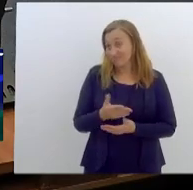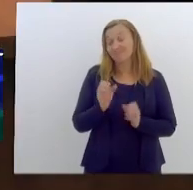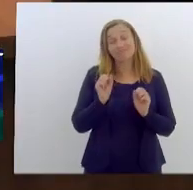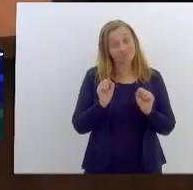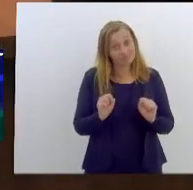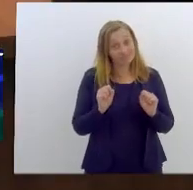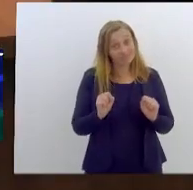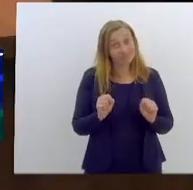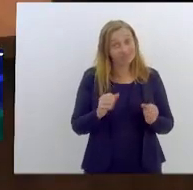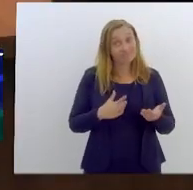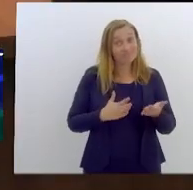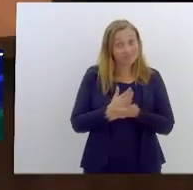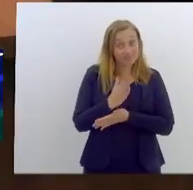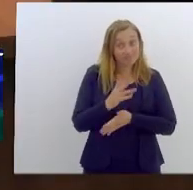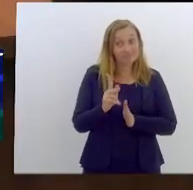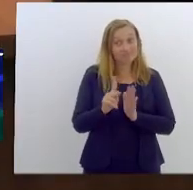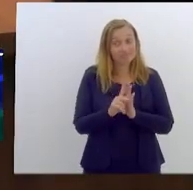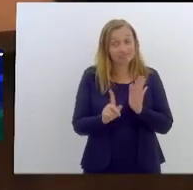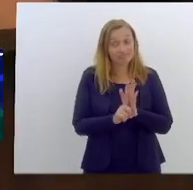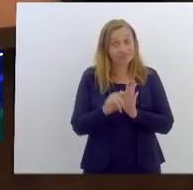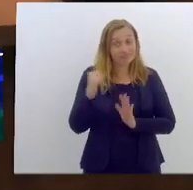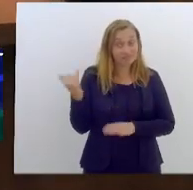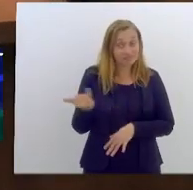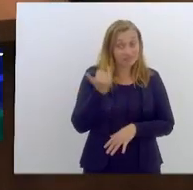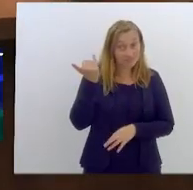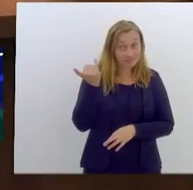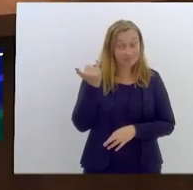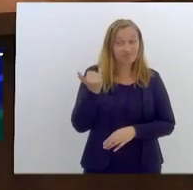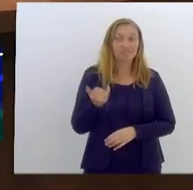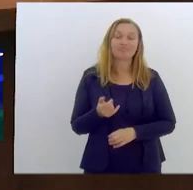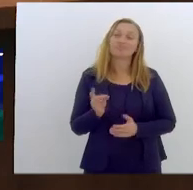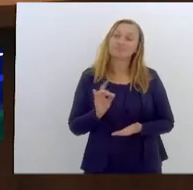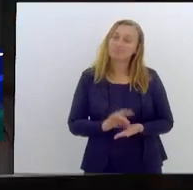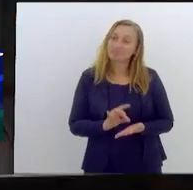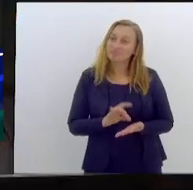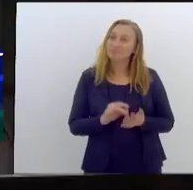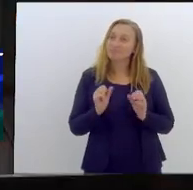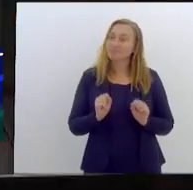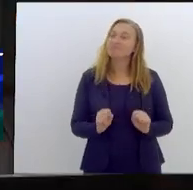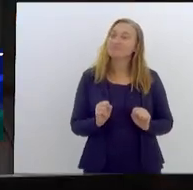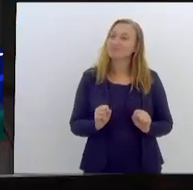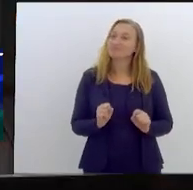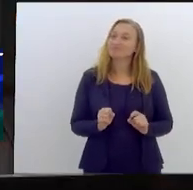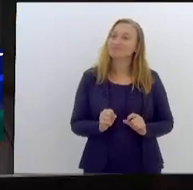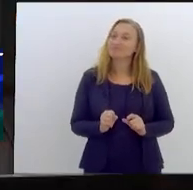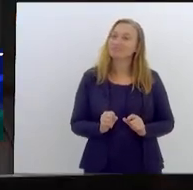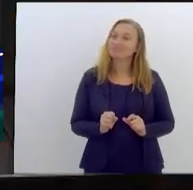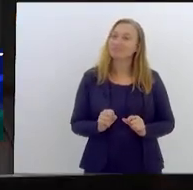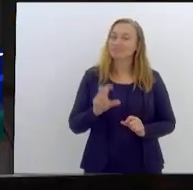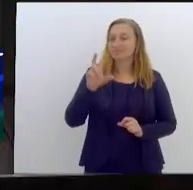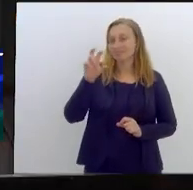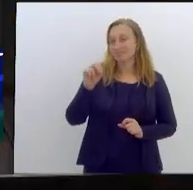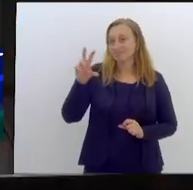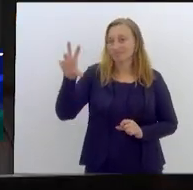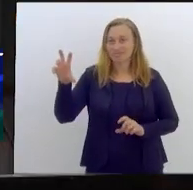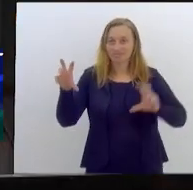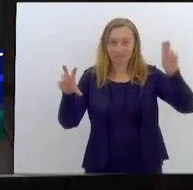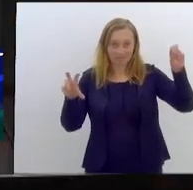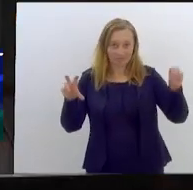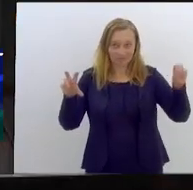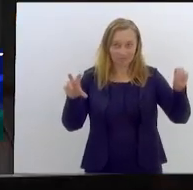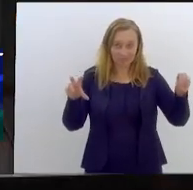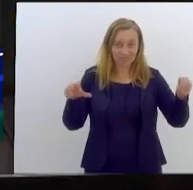possa aprovar esse projeto tão importante. Na verdade, a gente podia botar 50-50,